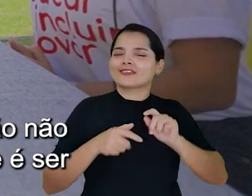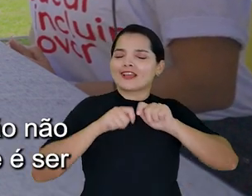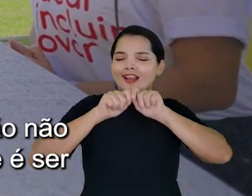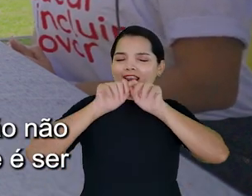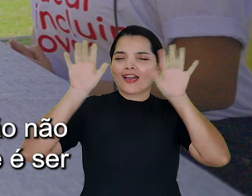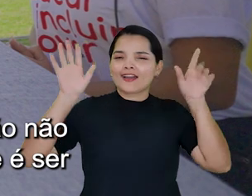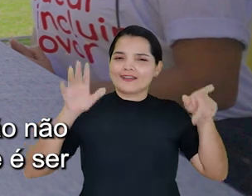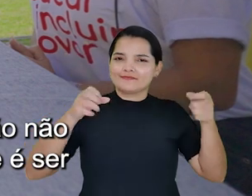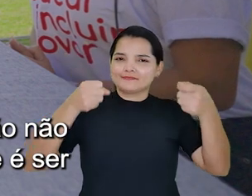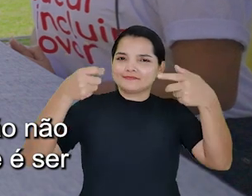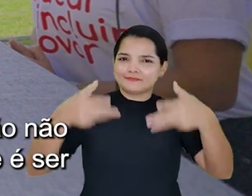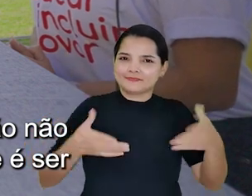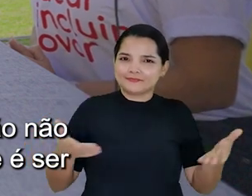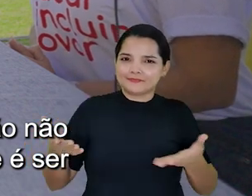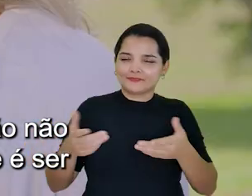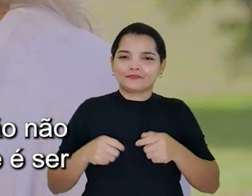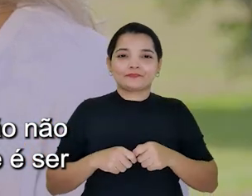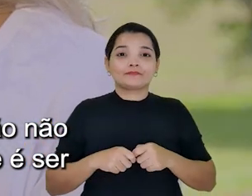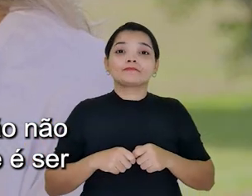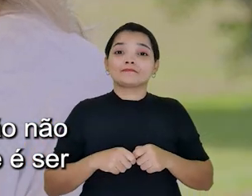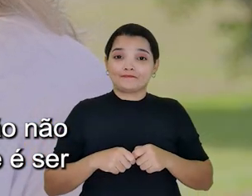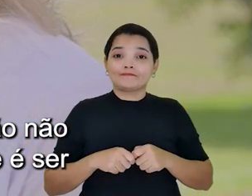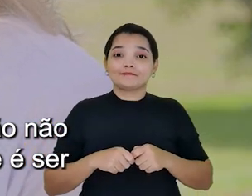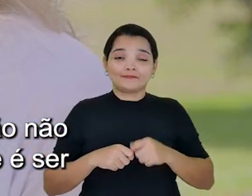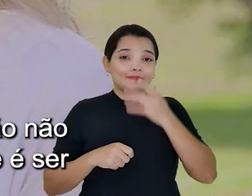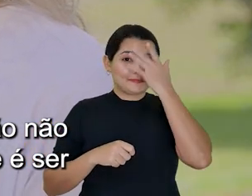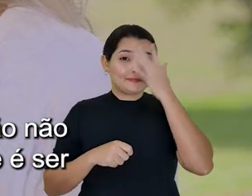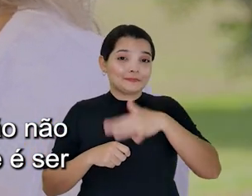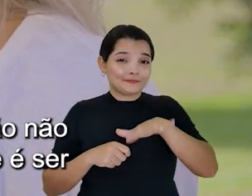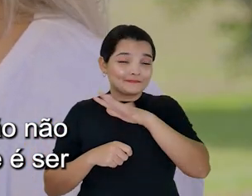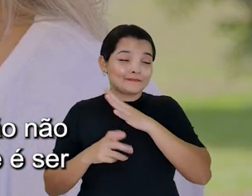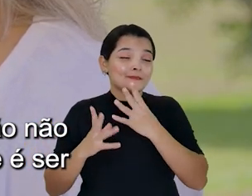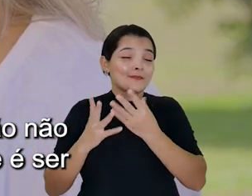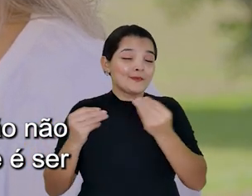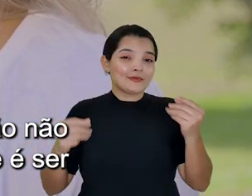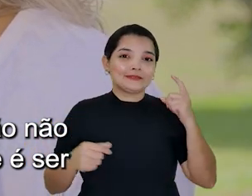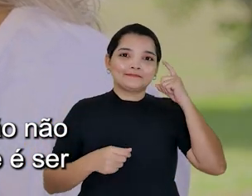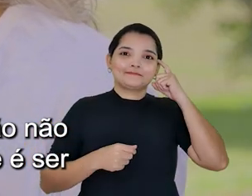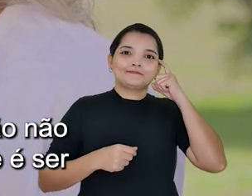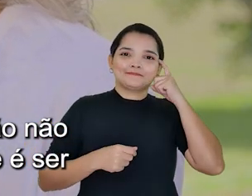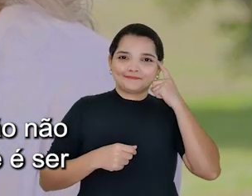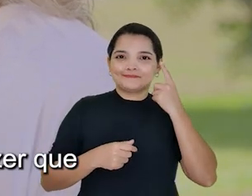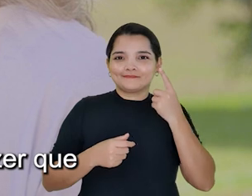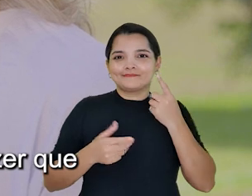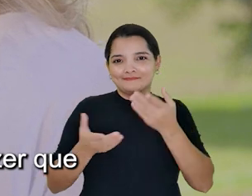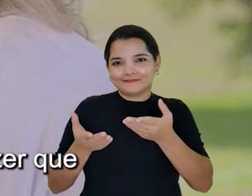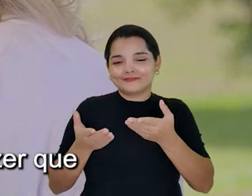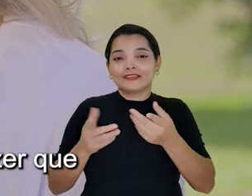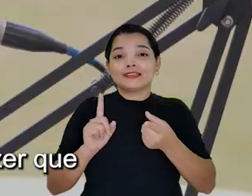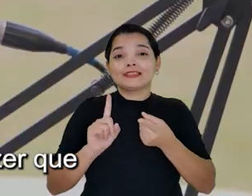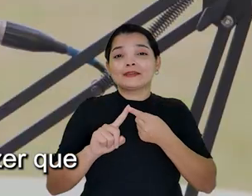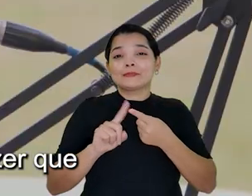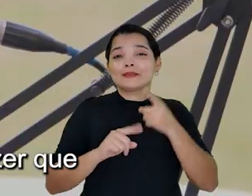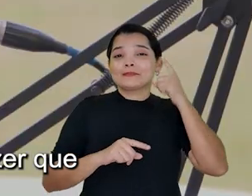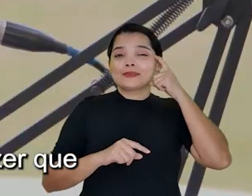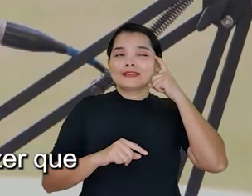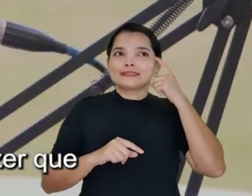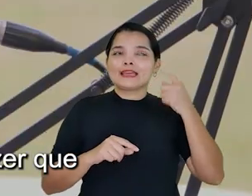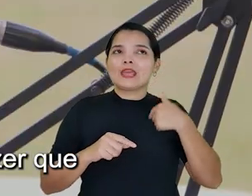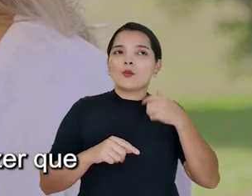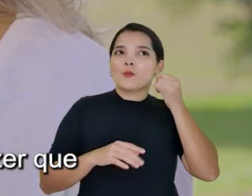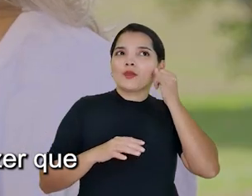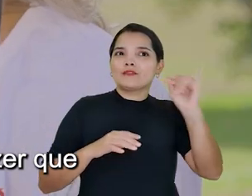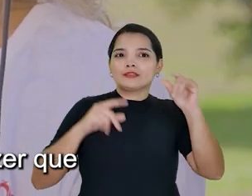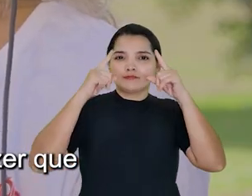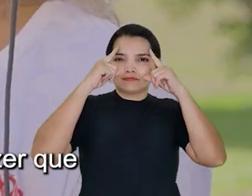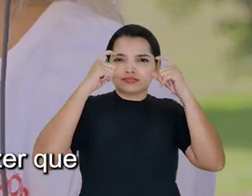comunicação não violenta acham isso Isa e acham também que é ser passivo Hum